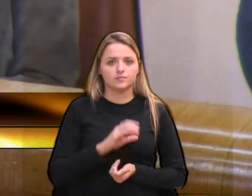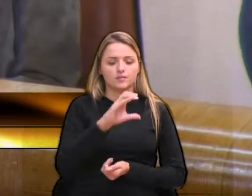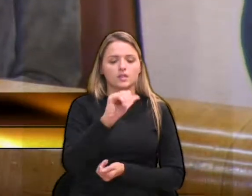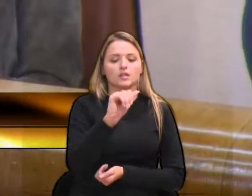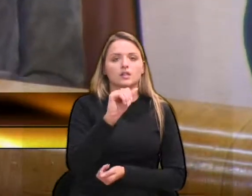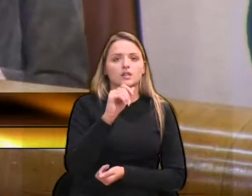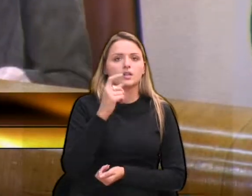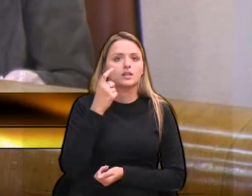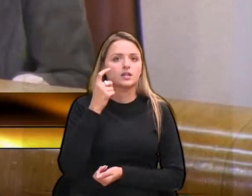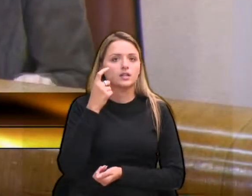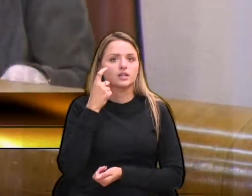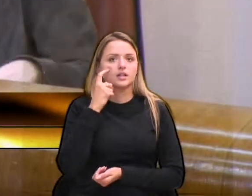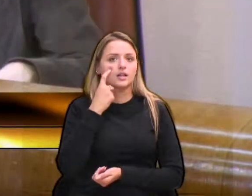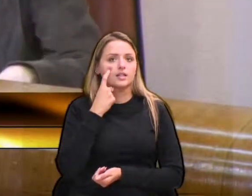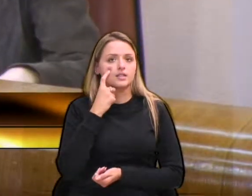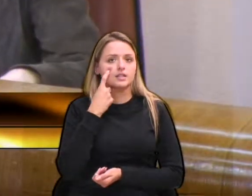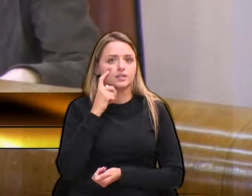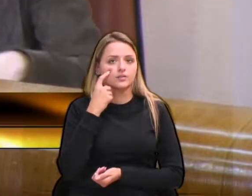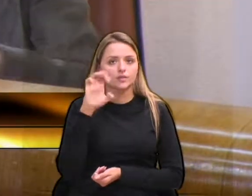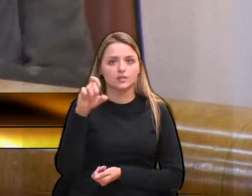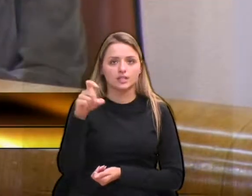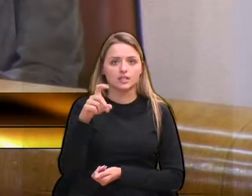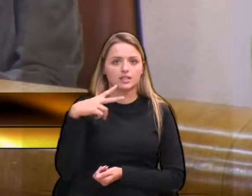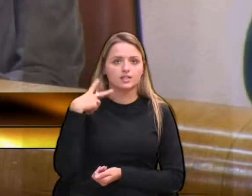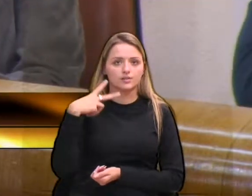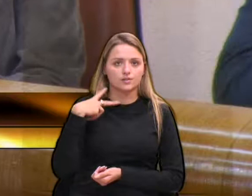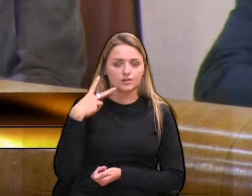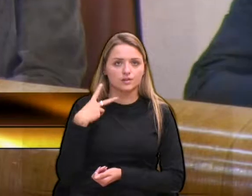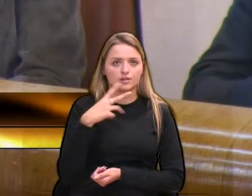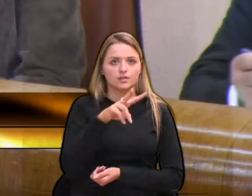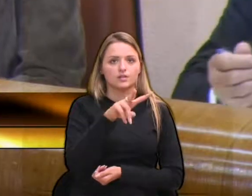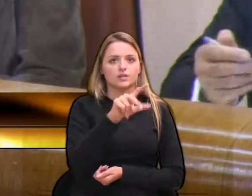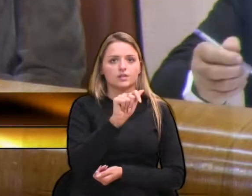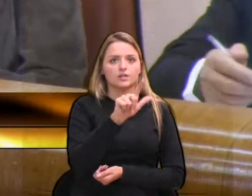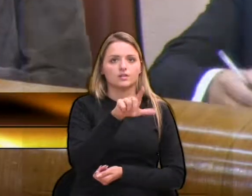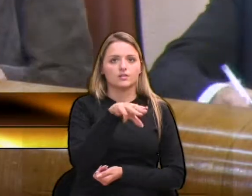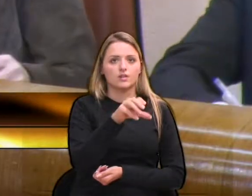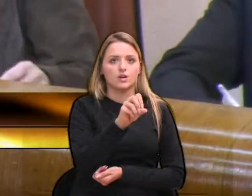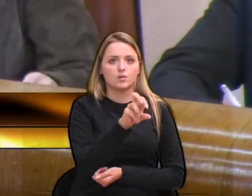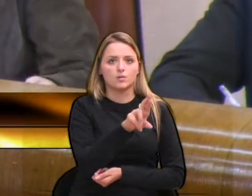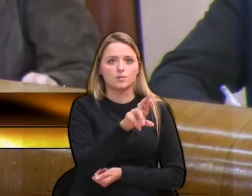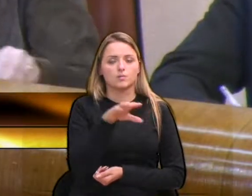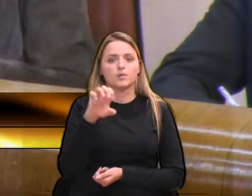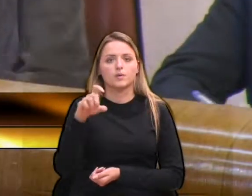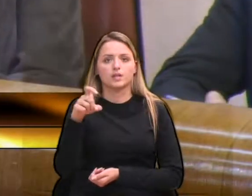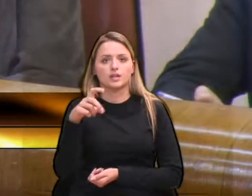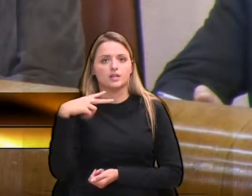Cassiano Fontana, ex-vereador. Valmor José Vanassi,